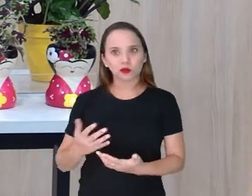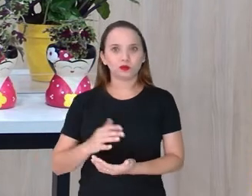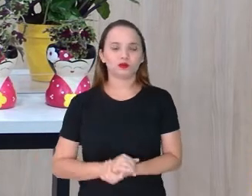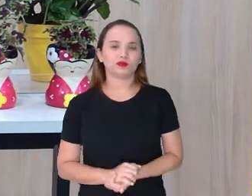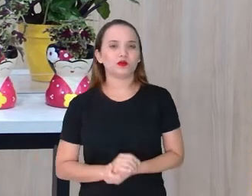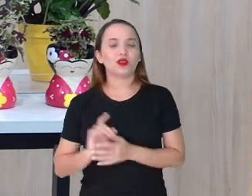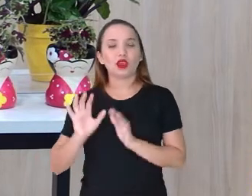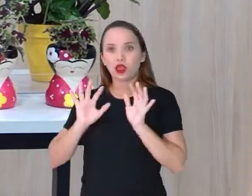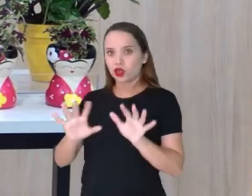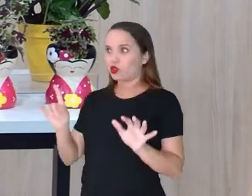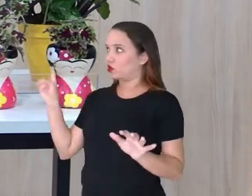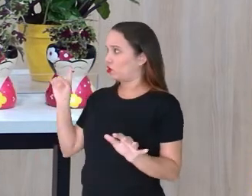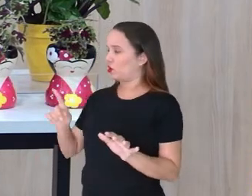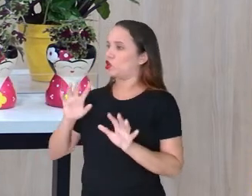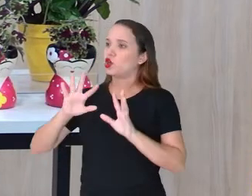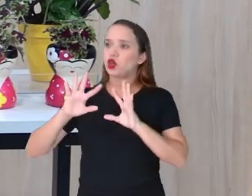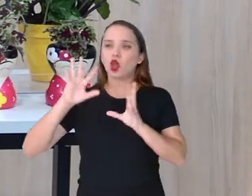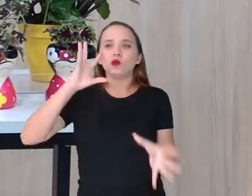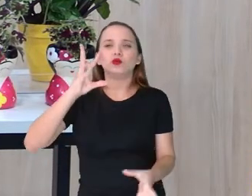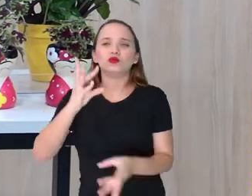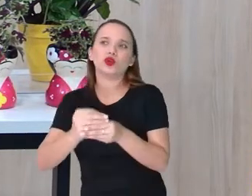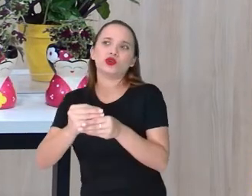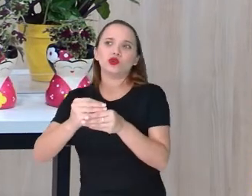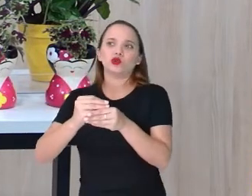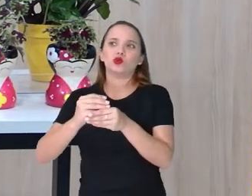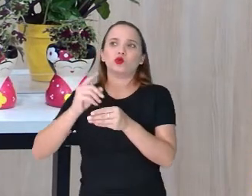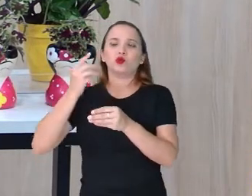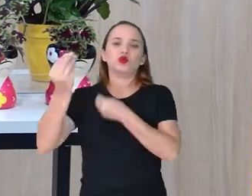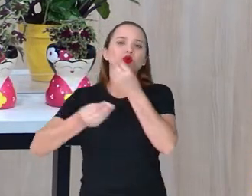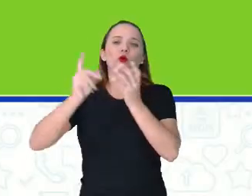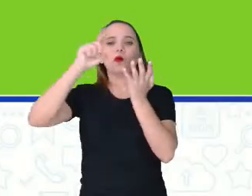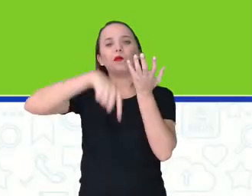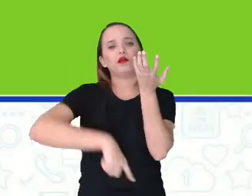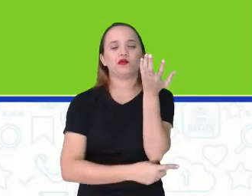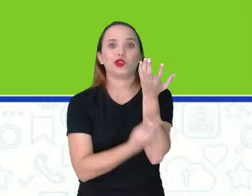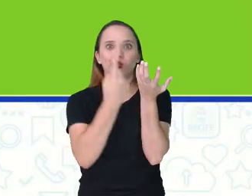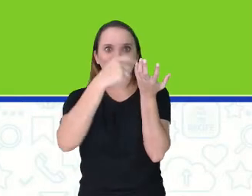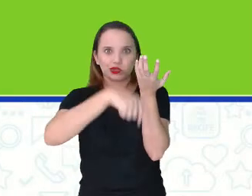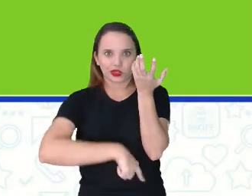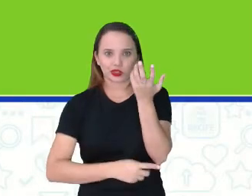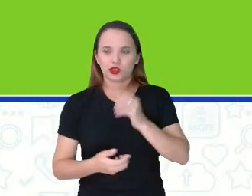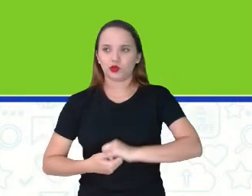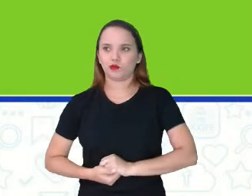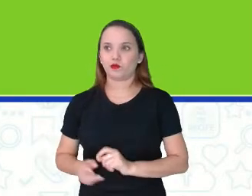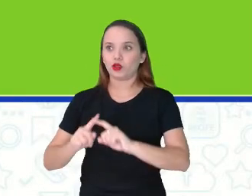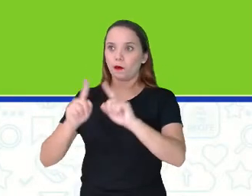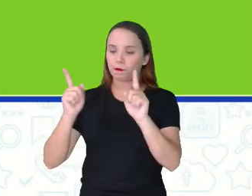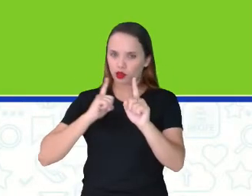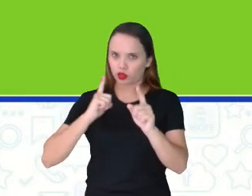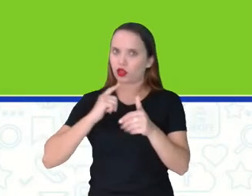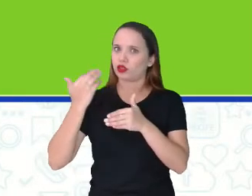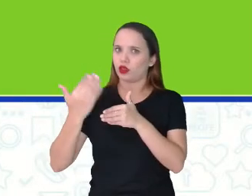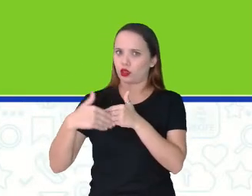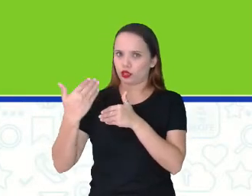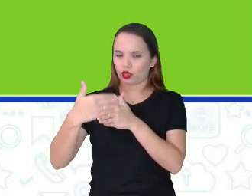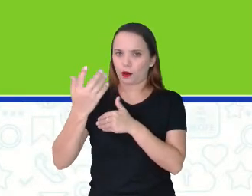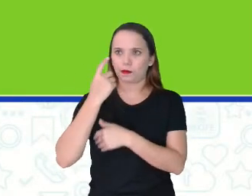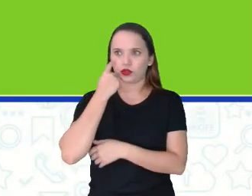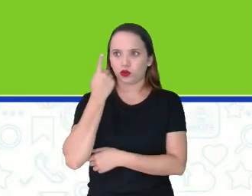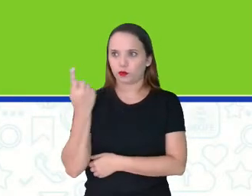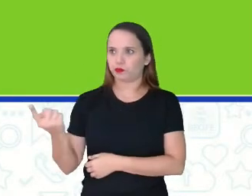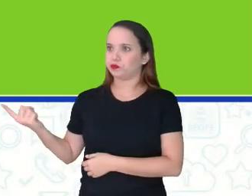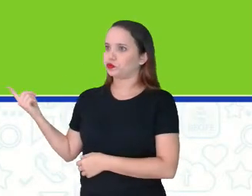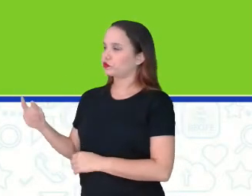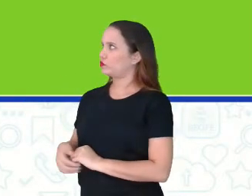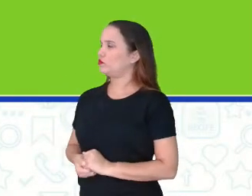é o resumo geral da fotossíntese. Então, mas a fotossíntese, ela possui etapas. Ela possui etapas